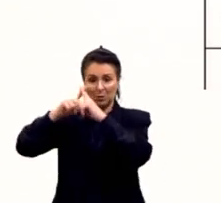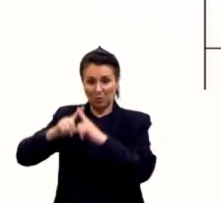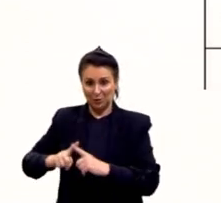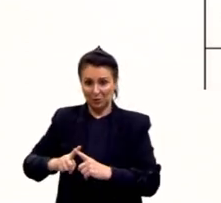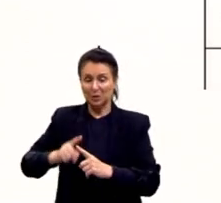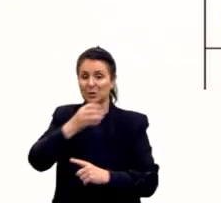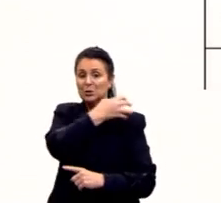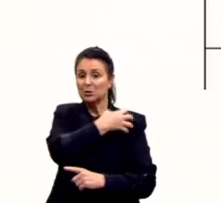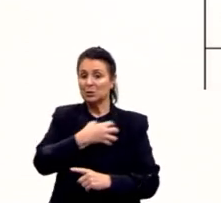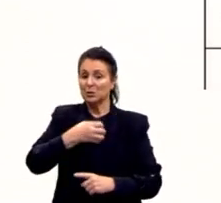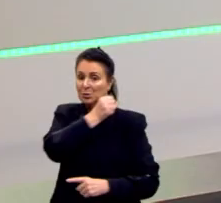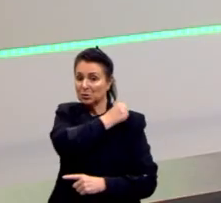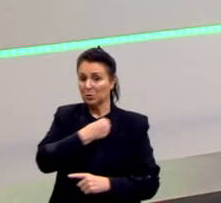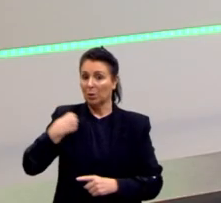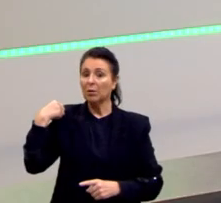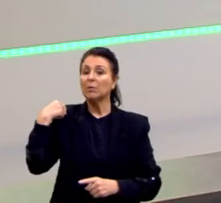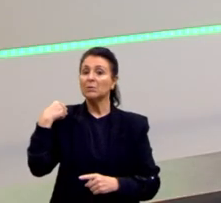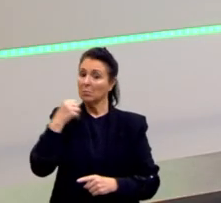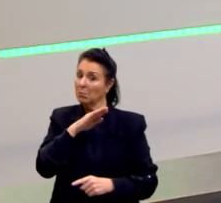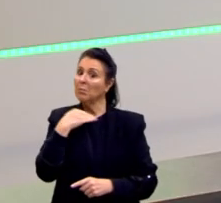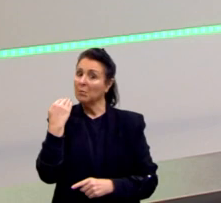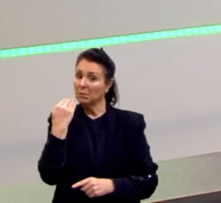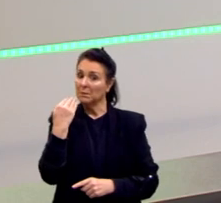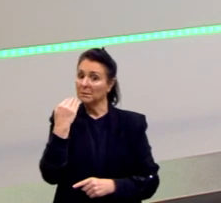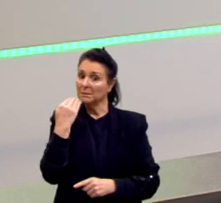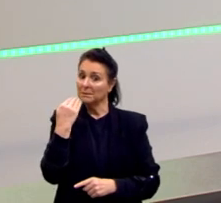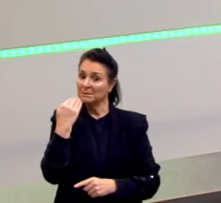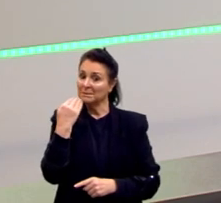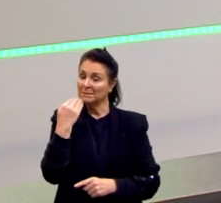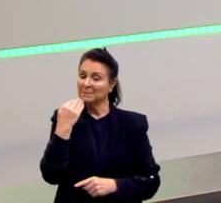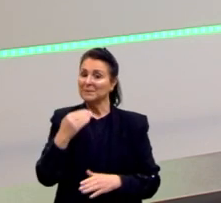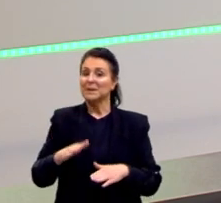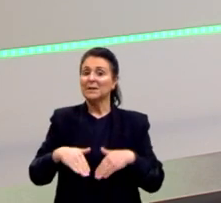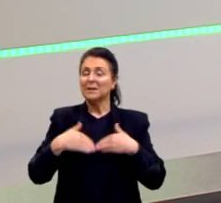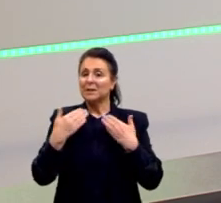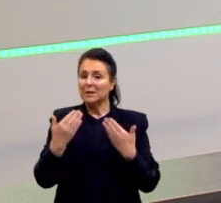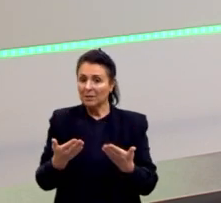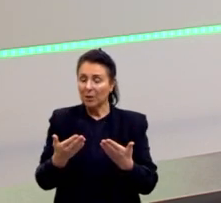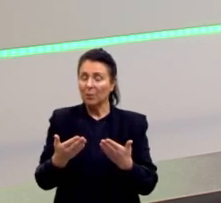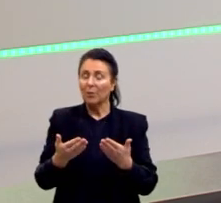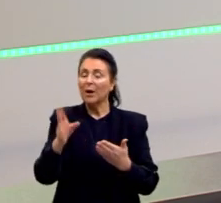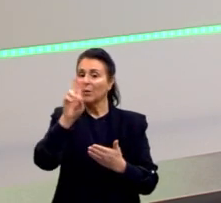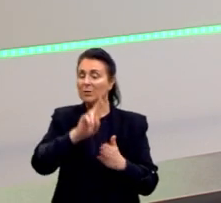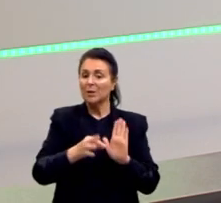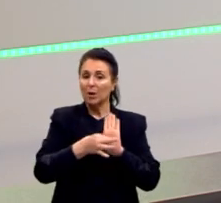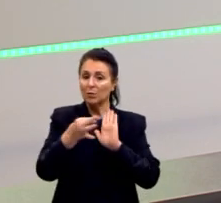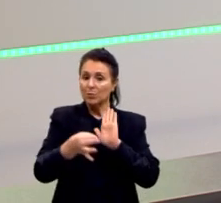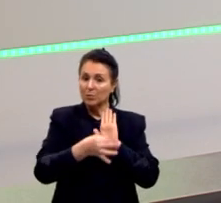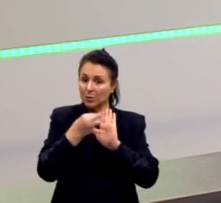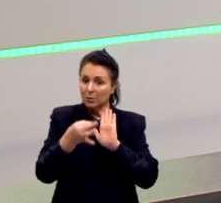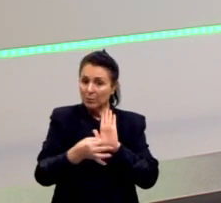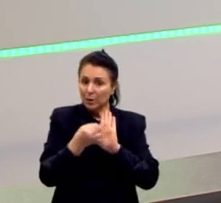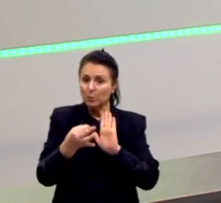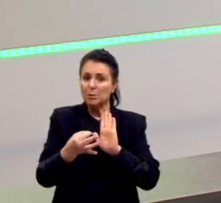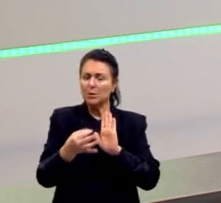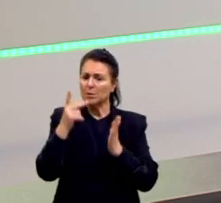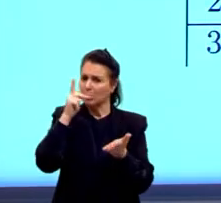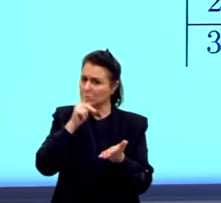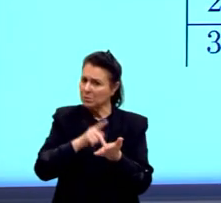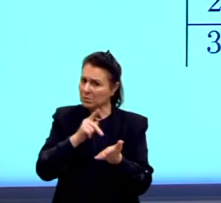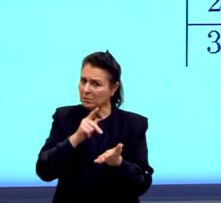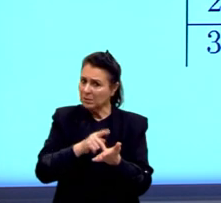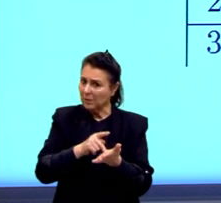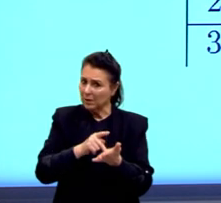Sócrates é mortal né então isso aqui é quando a gente traz esse sal O que são irrefutáveis porque eles